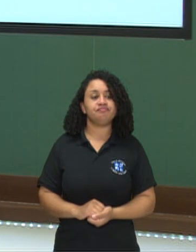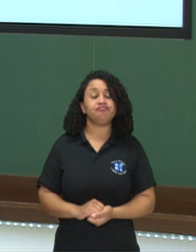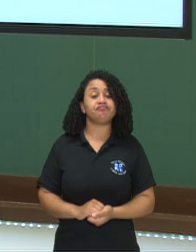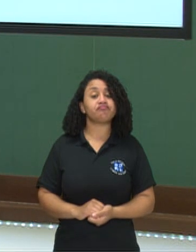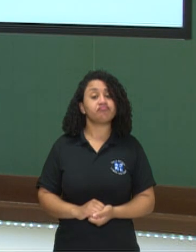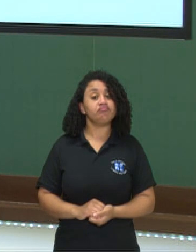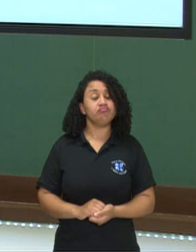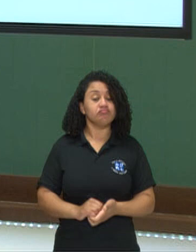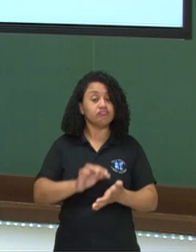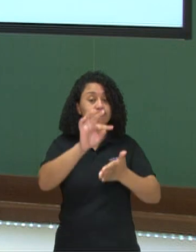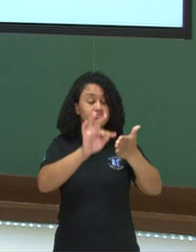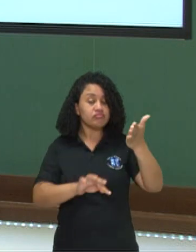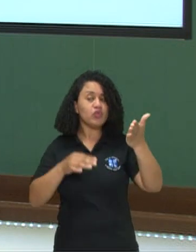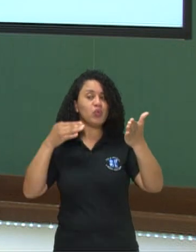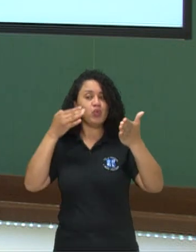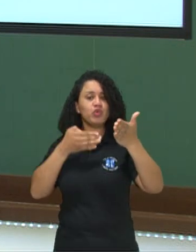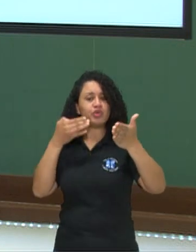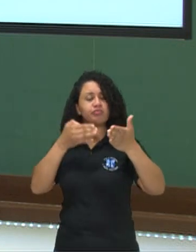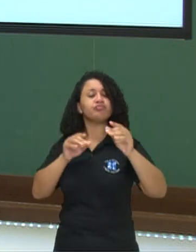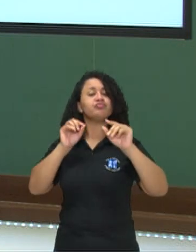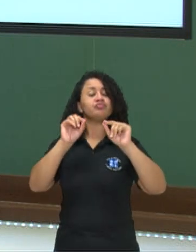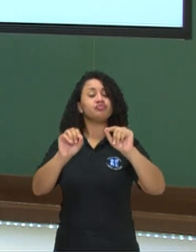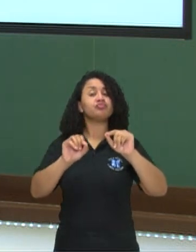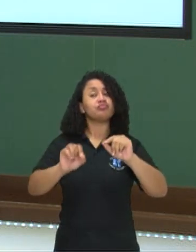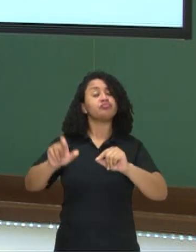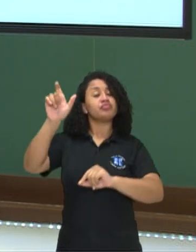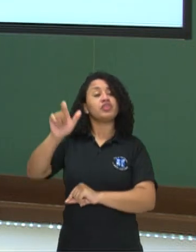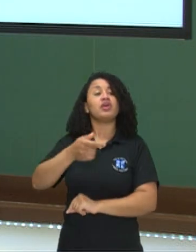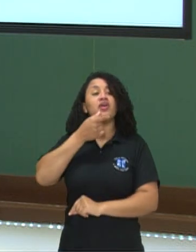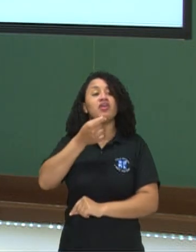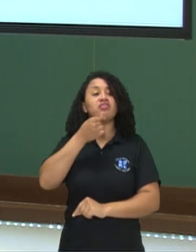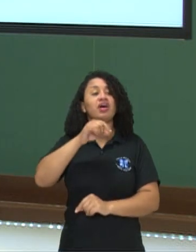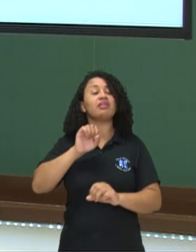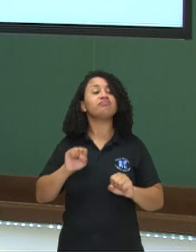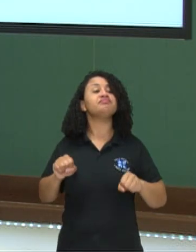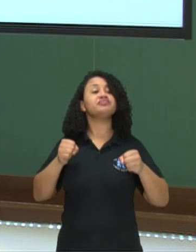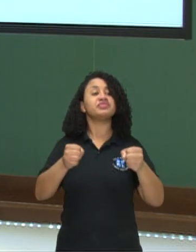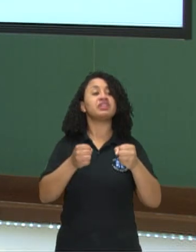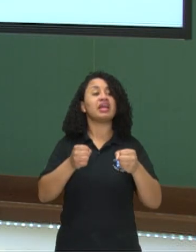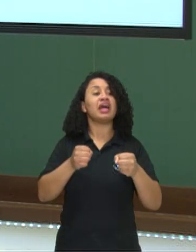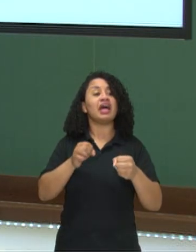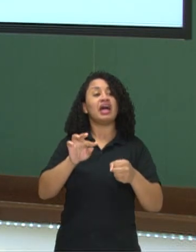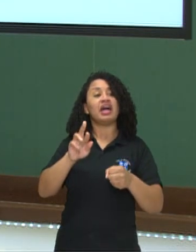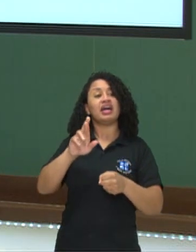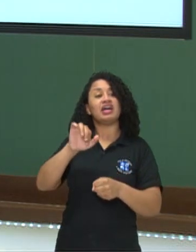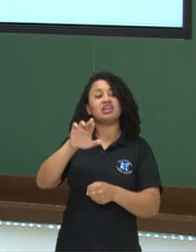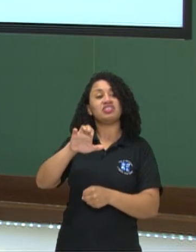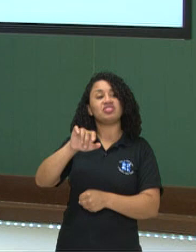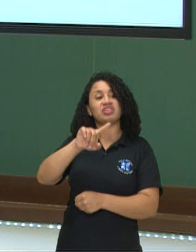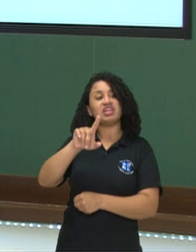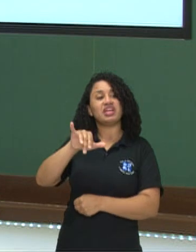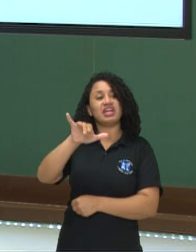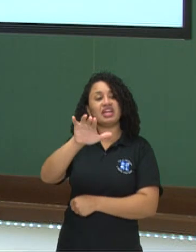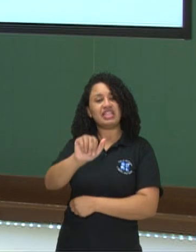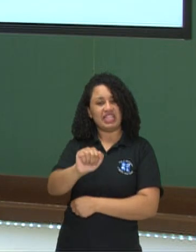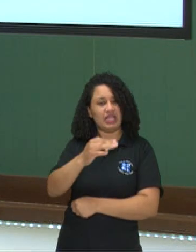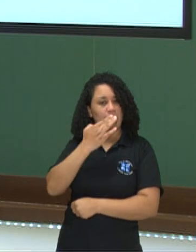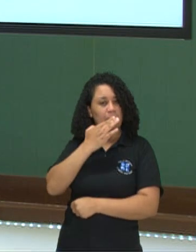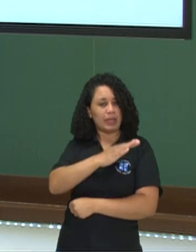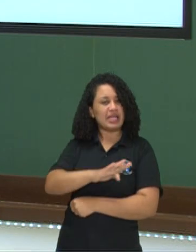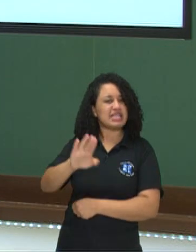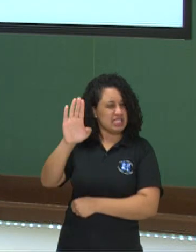No texto, no discurso, o Winston Churchill ele fala em combater a tirania nazista. Ele fala de devolver